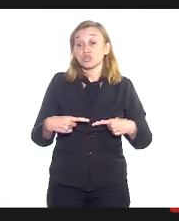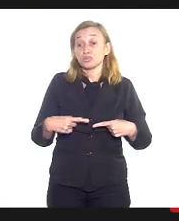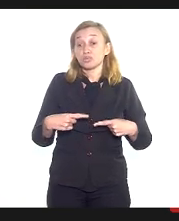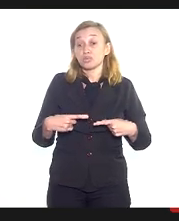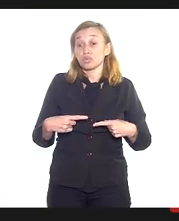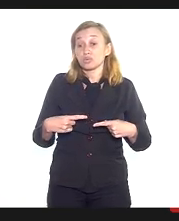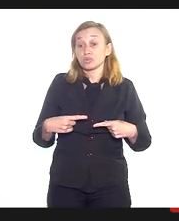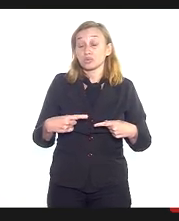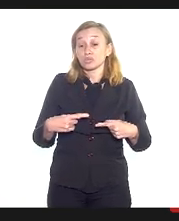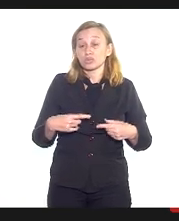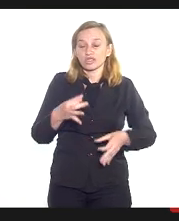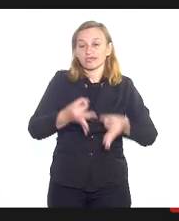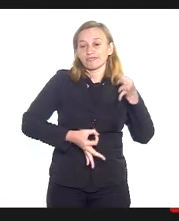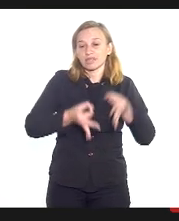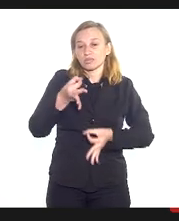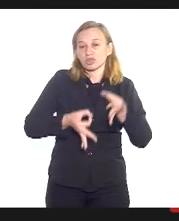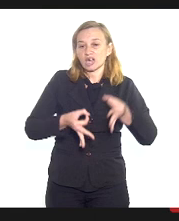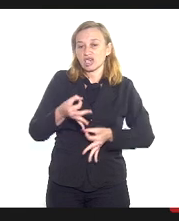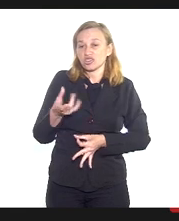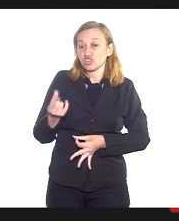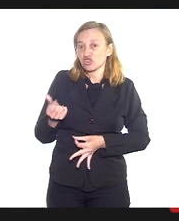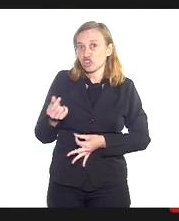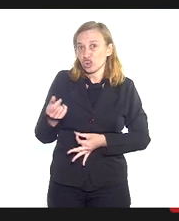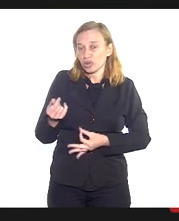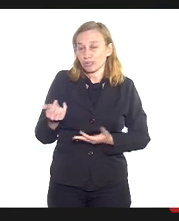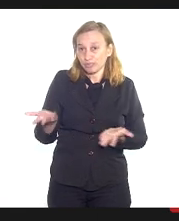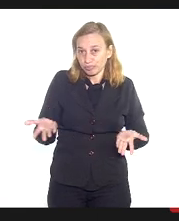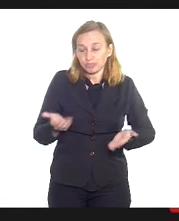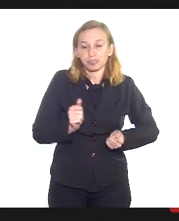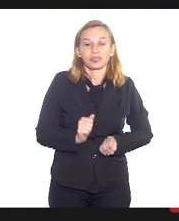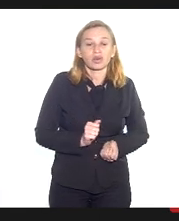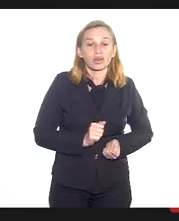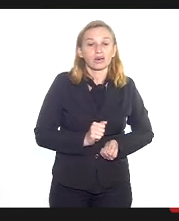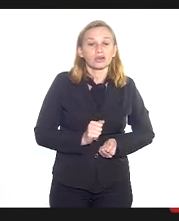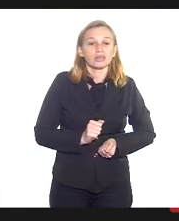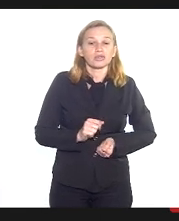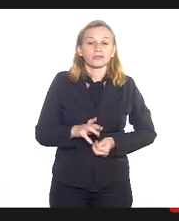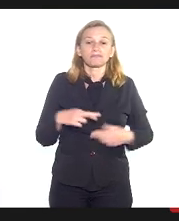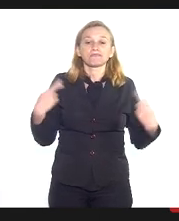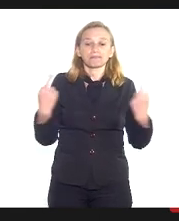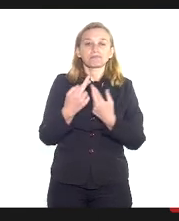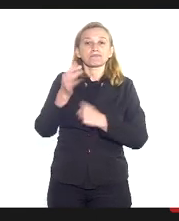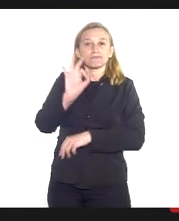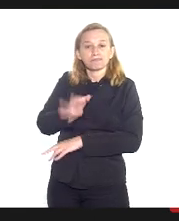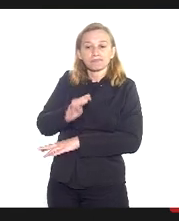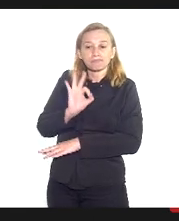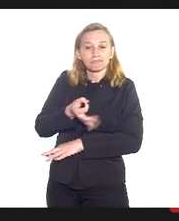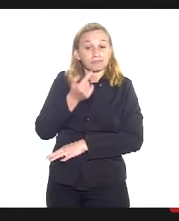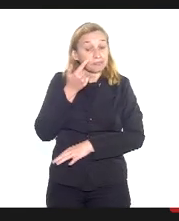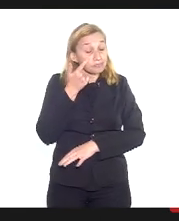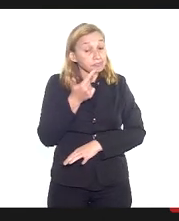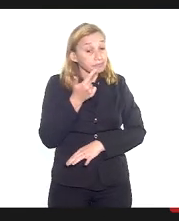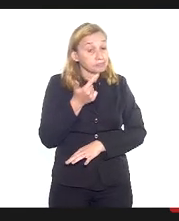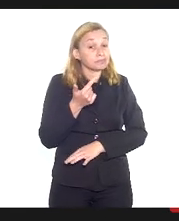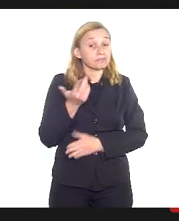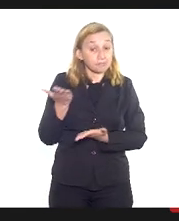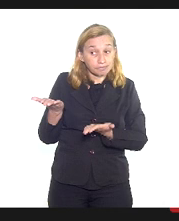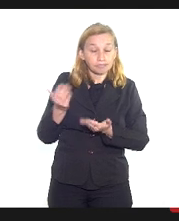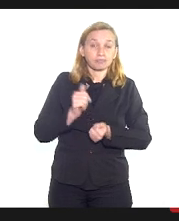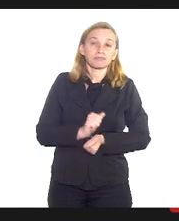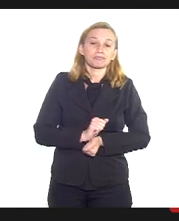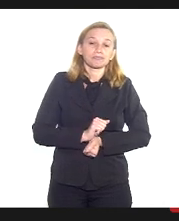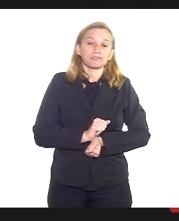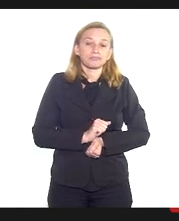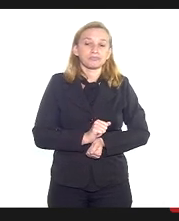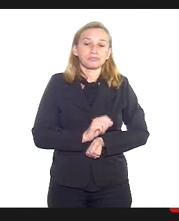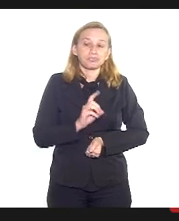em tribunais. Então, a gente tem que... essa reunião exatamente vai buscar isso. Né? Doutor